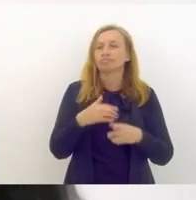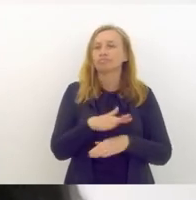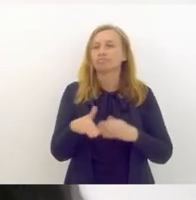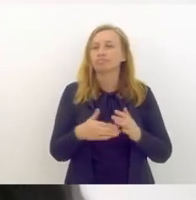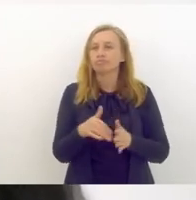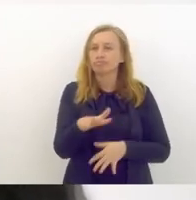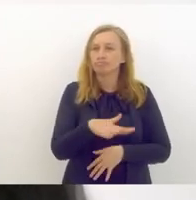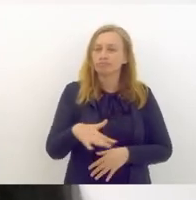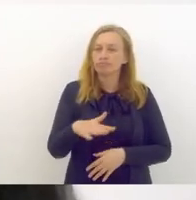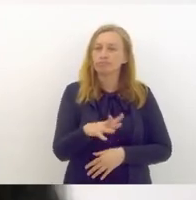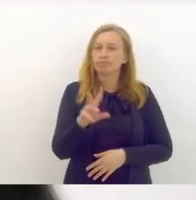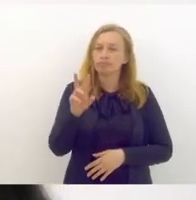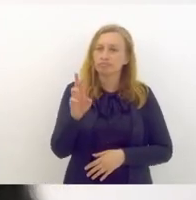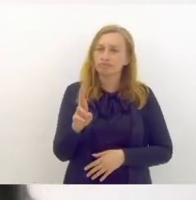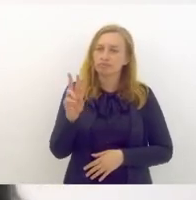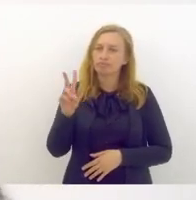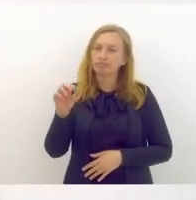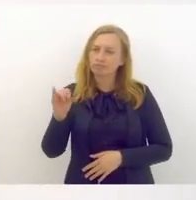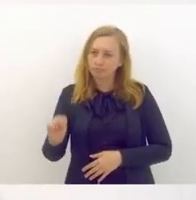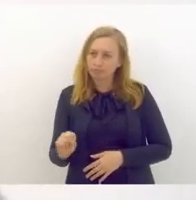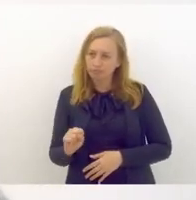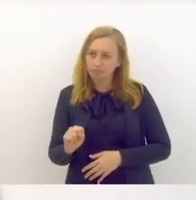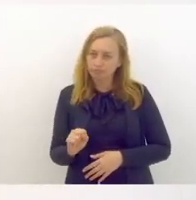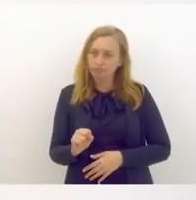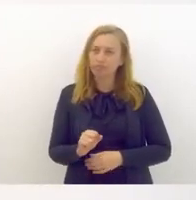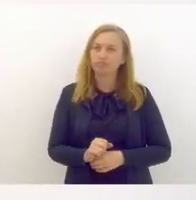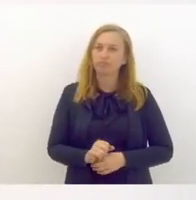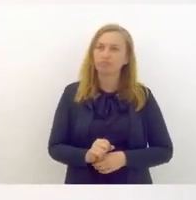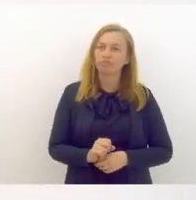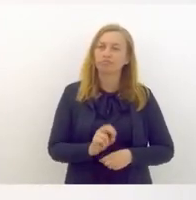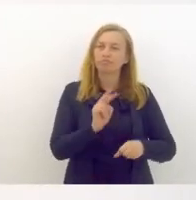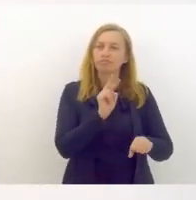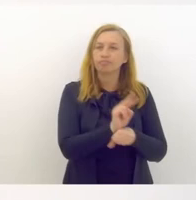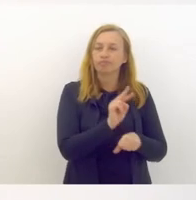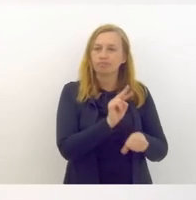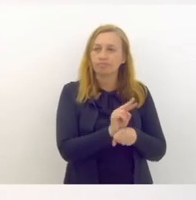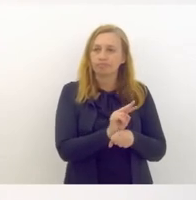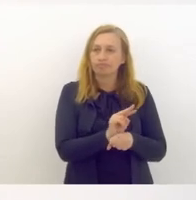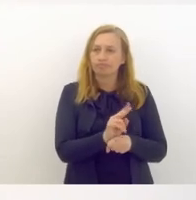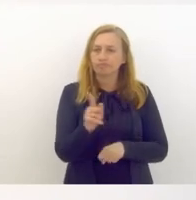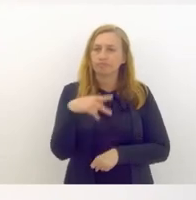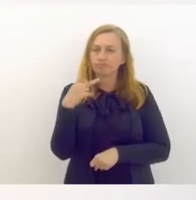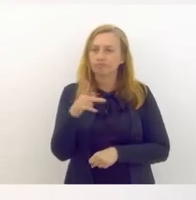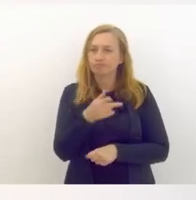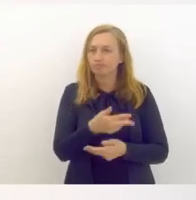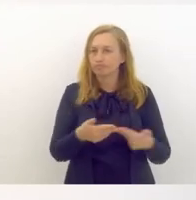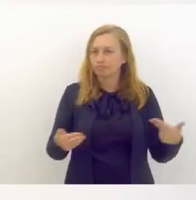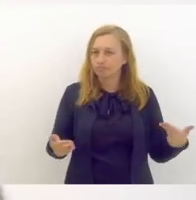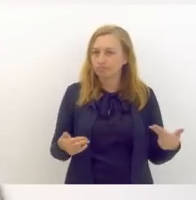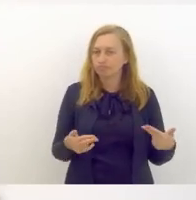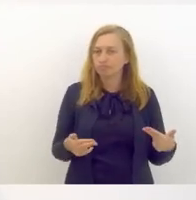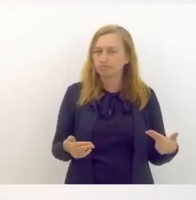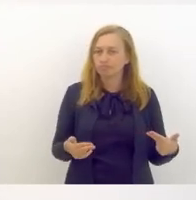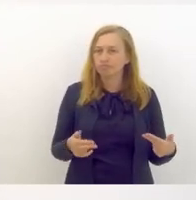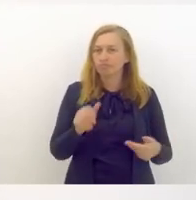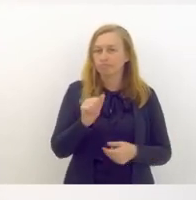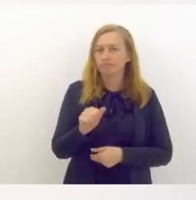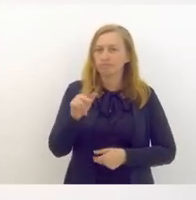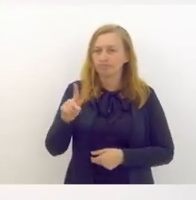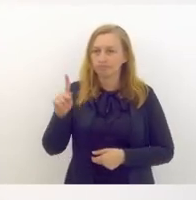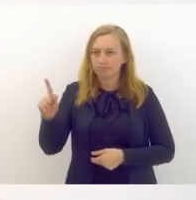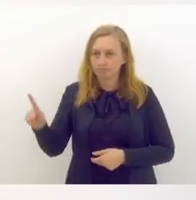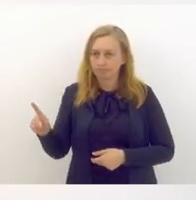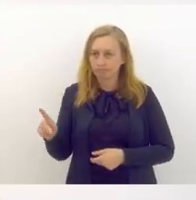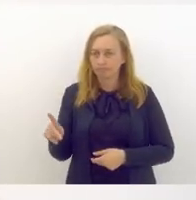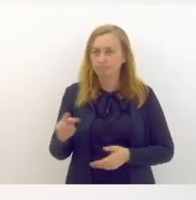área do Revis, ele está sobrepondo com a faixa marginal de proteção. Aqui foi dito diversas vezes, trata-se de APP.